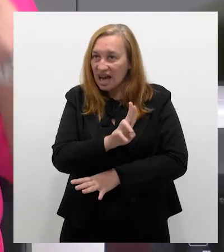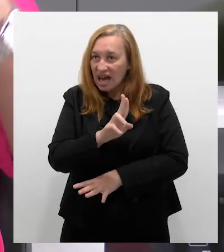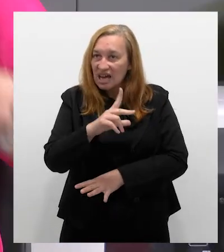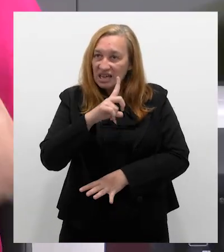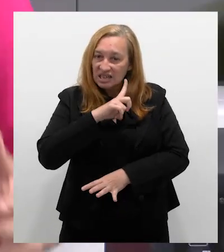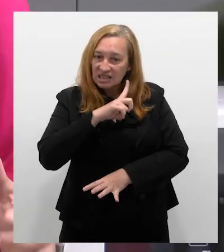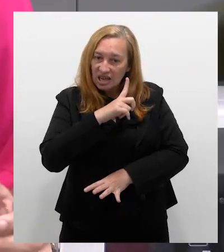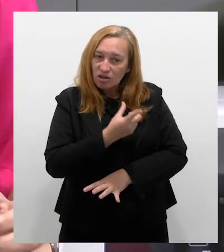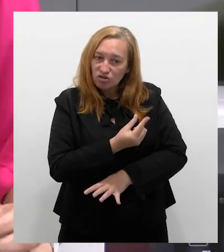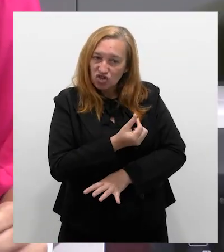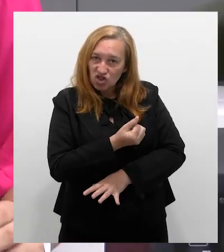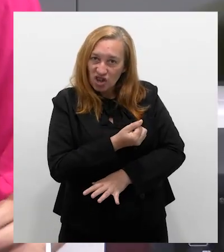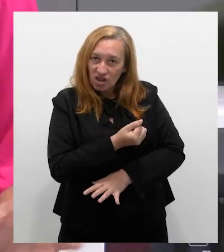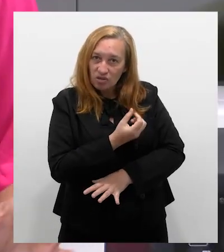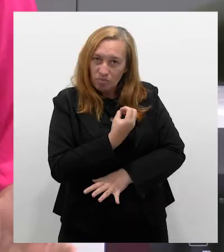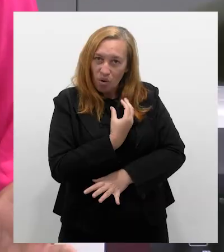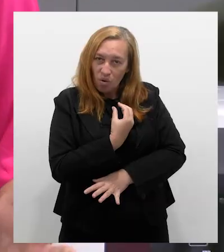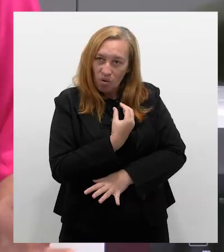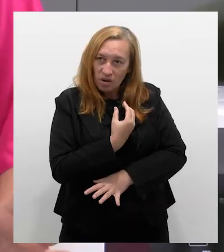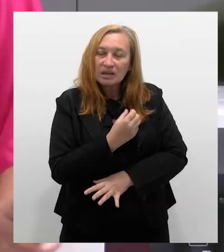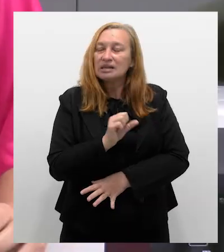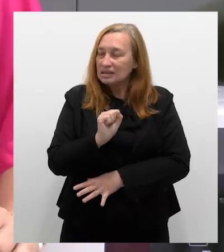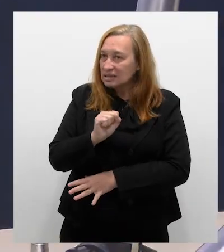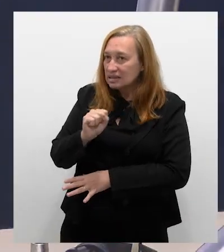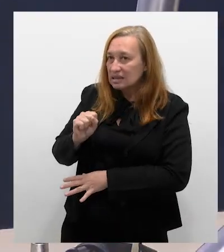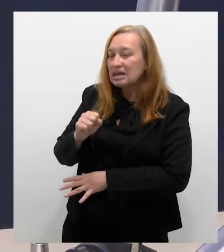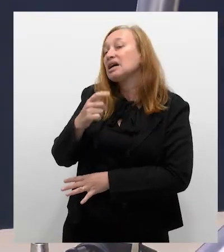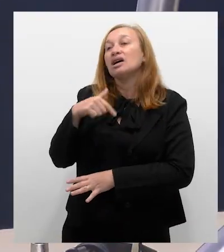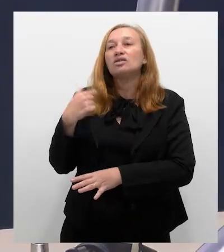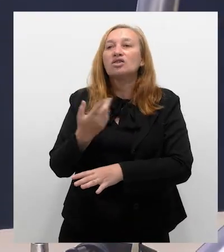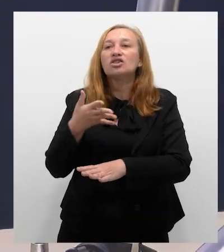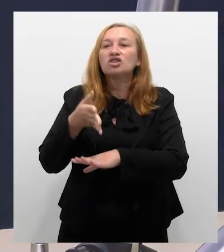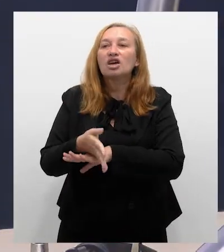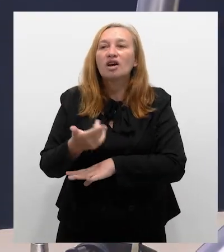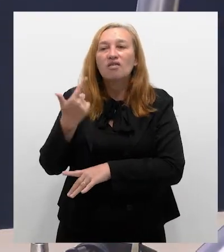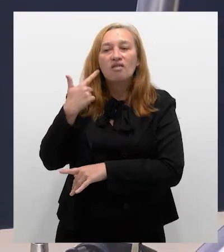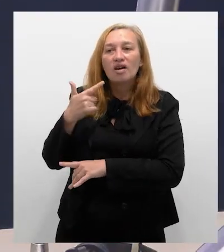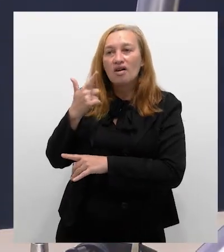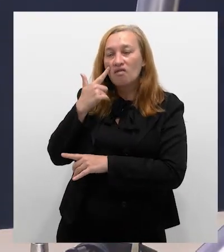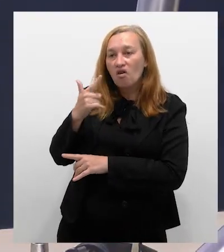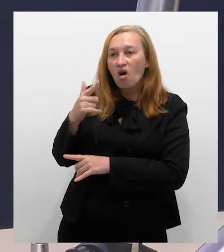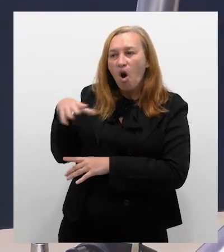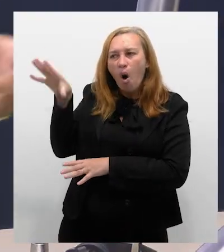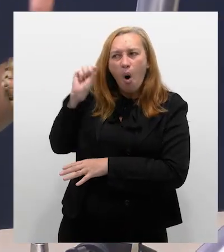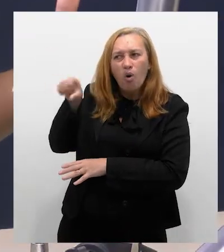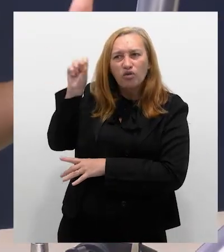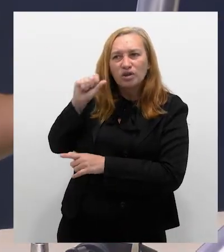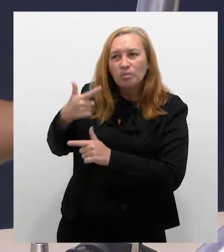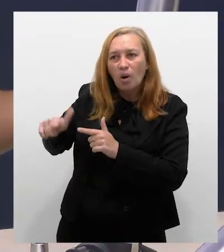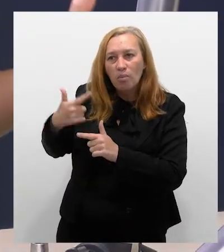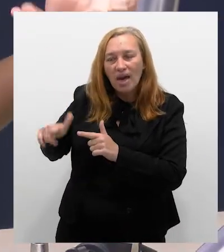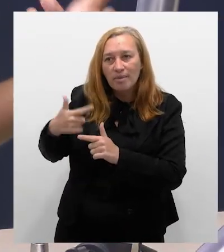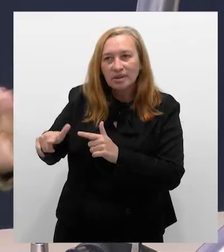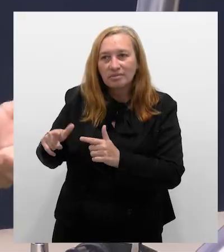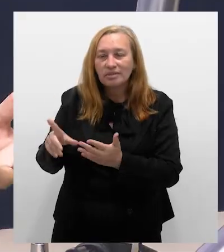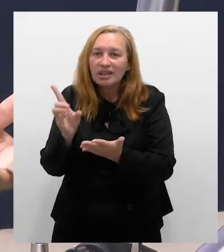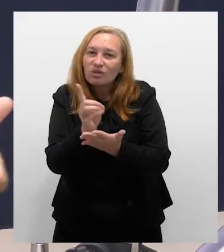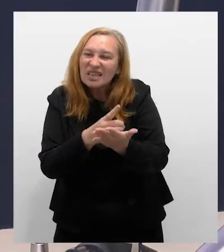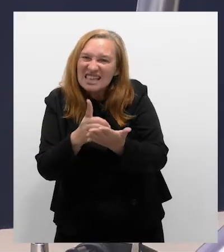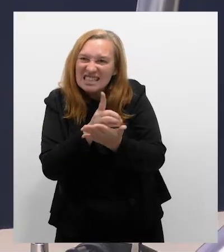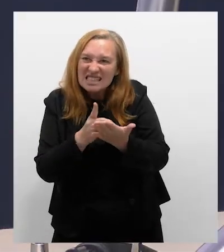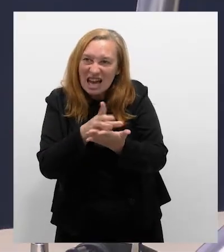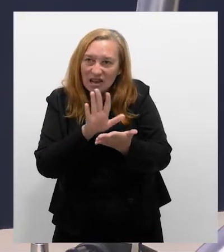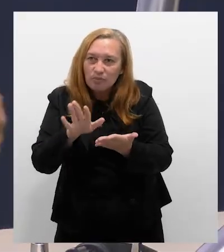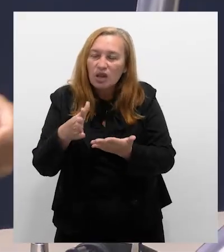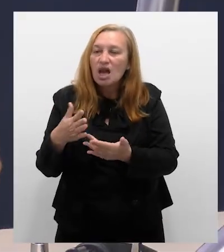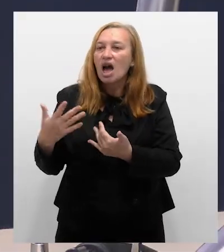pô, e ter uma dignidade Com certeza. na parada. Com certeza. A gente chega já escutando o problema, que é a base do design thinking.